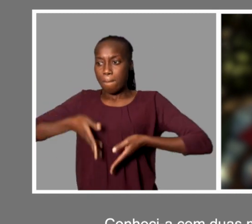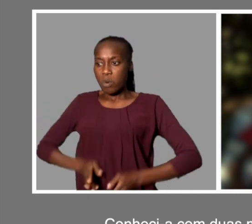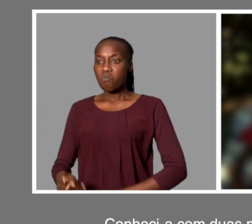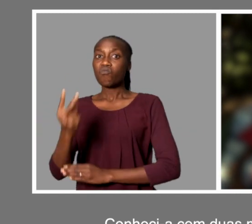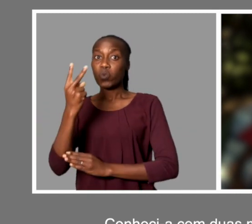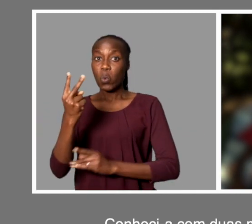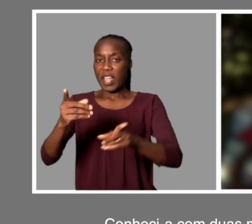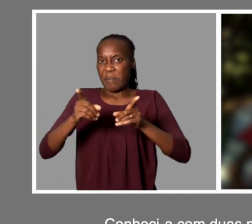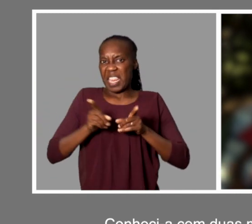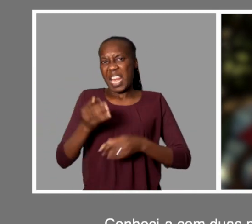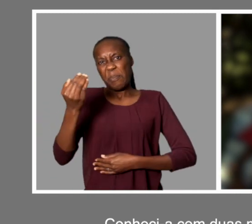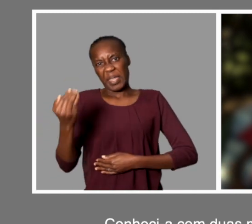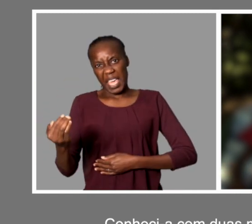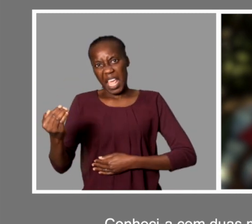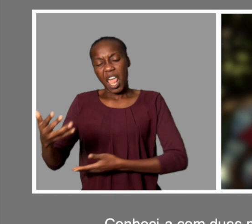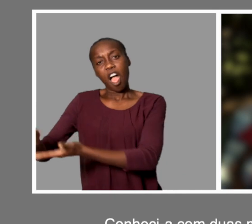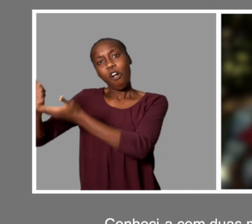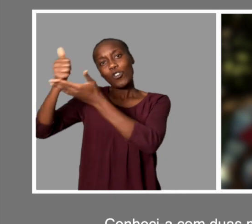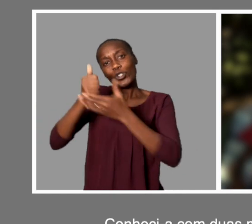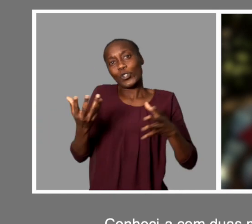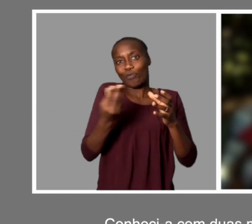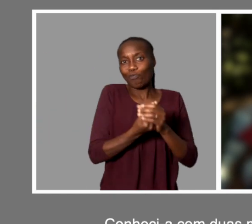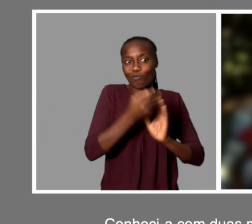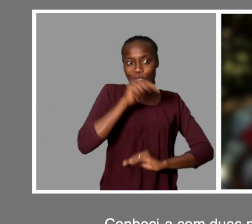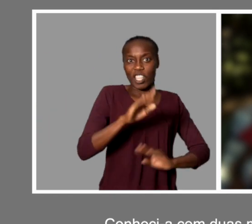pequenas que até viram crescer aqui na minha casa.